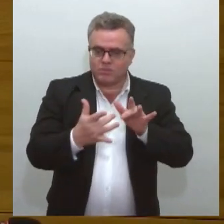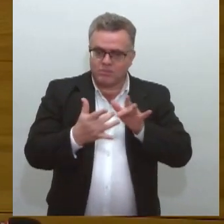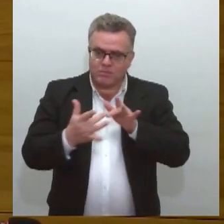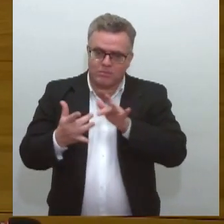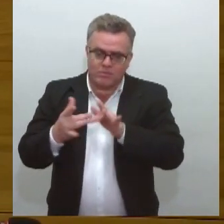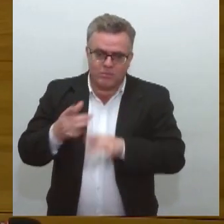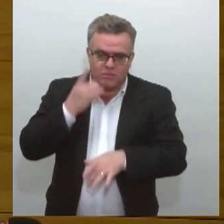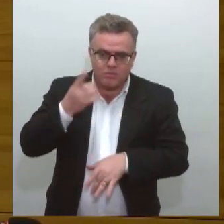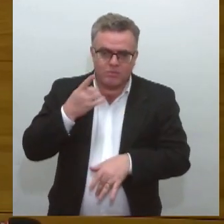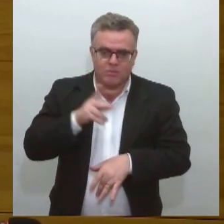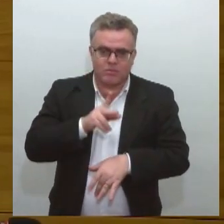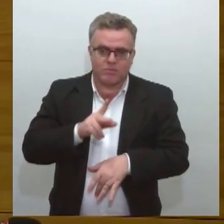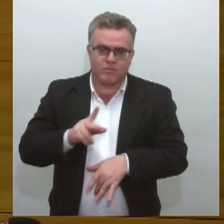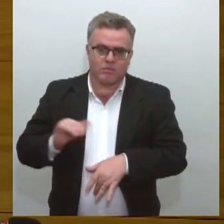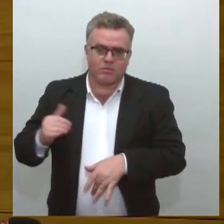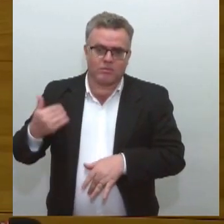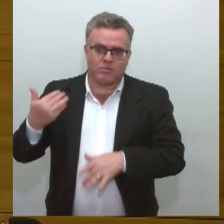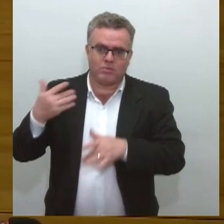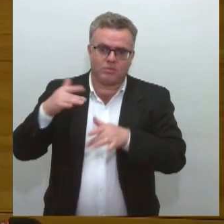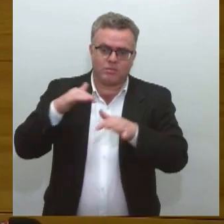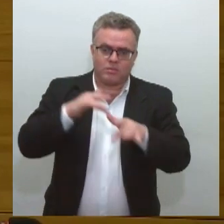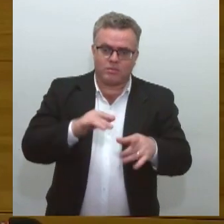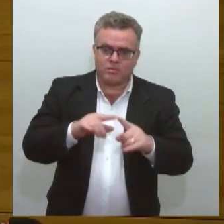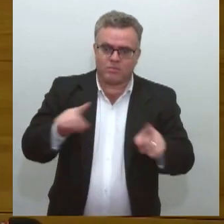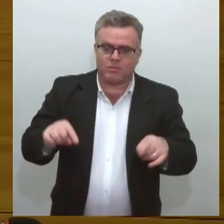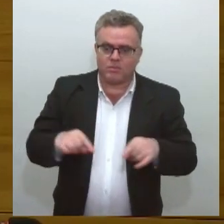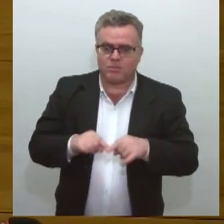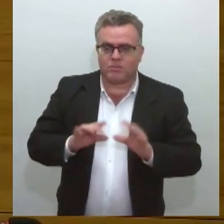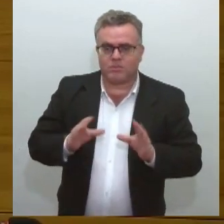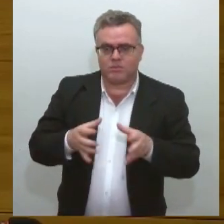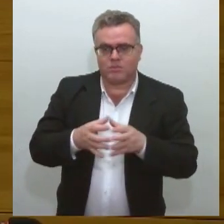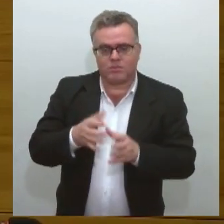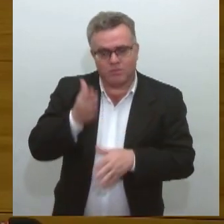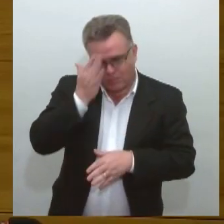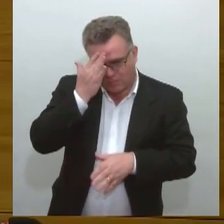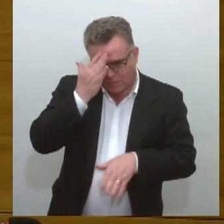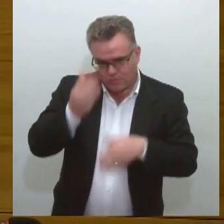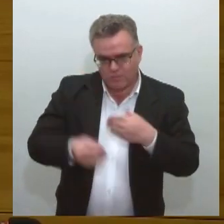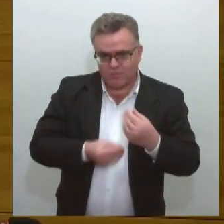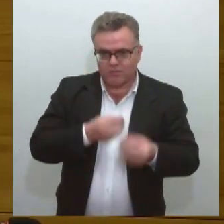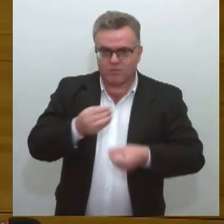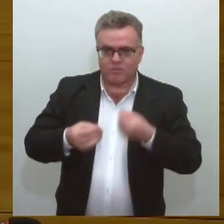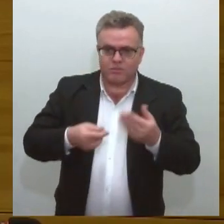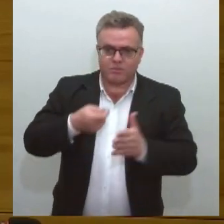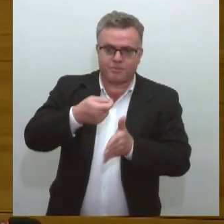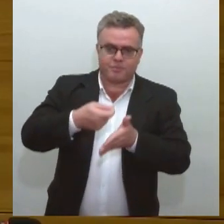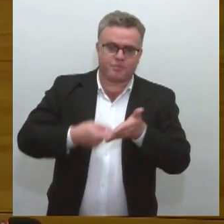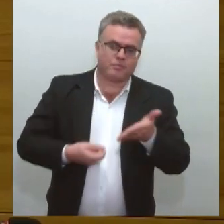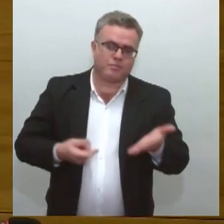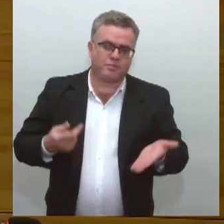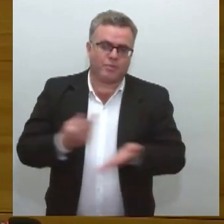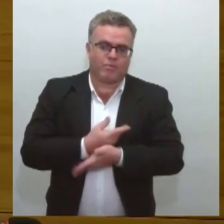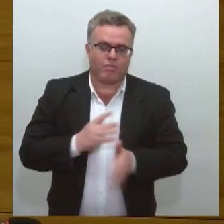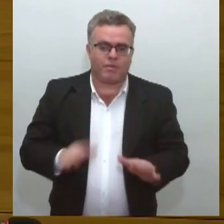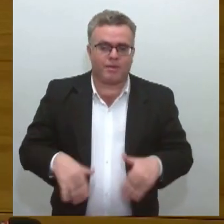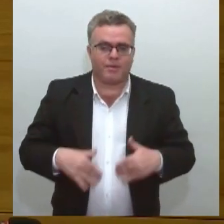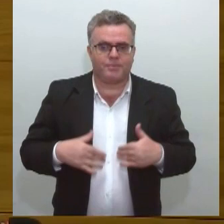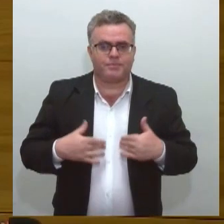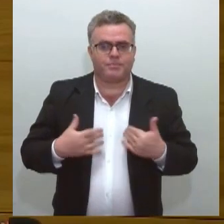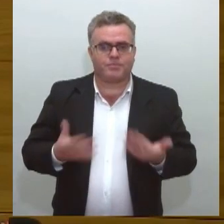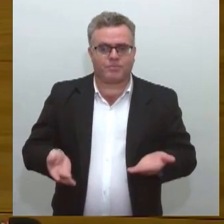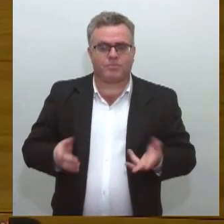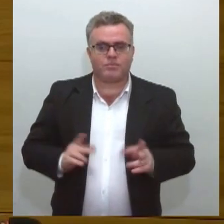sala de comissões, onde eles têm uma ideia de como é a tramitação de um projeto desde a entrada por um